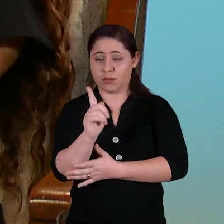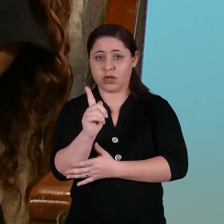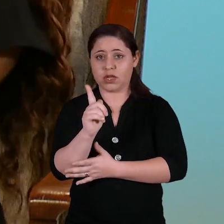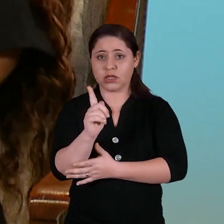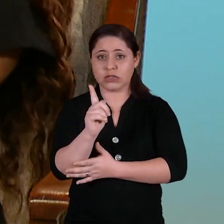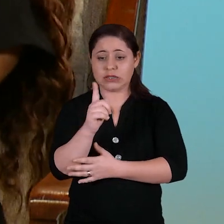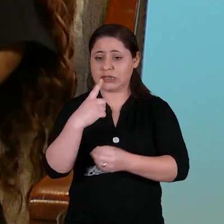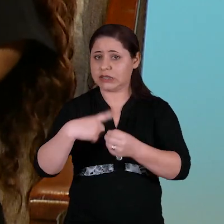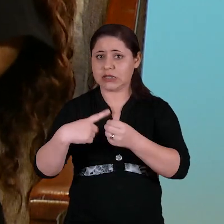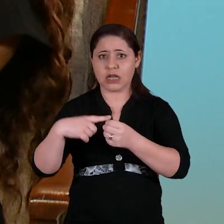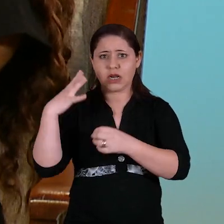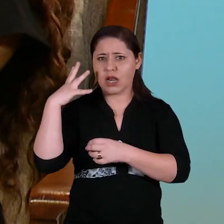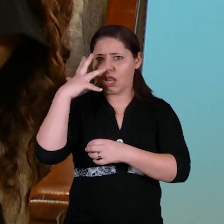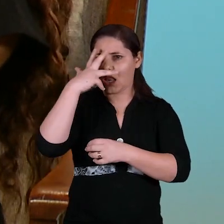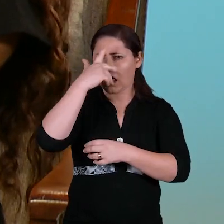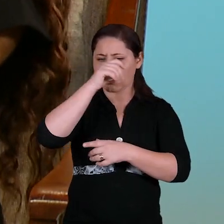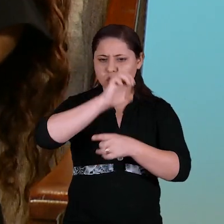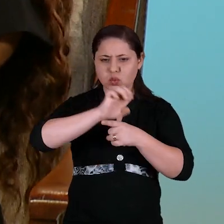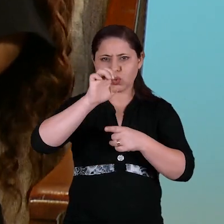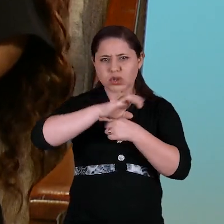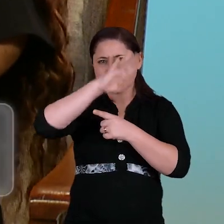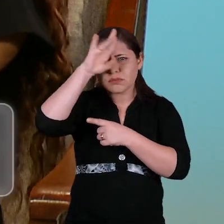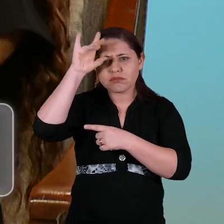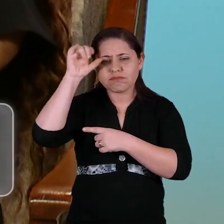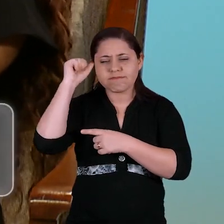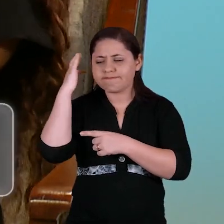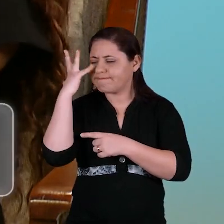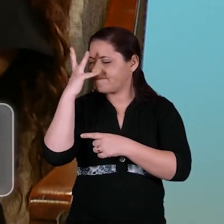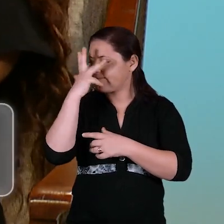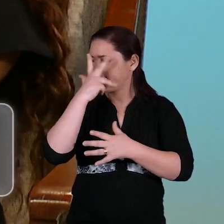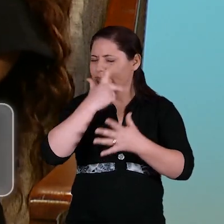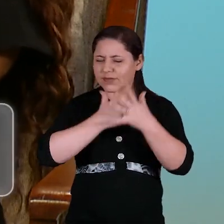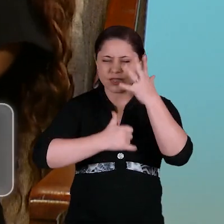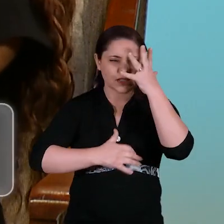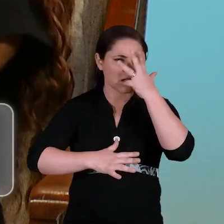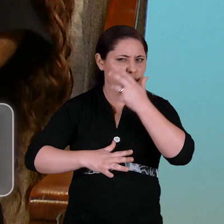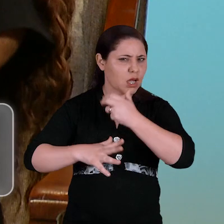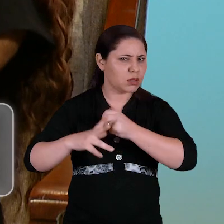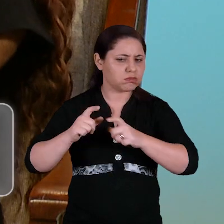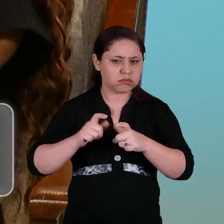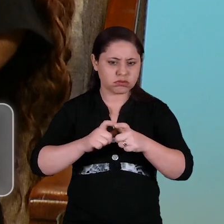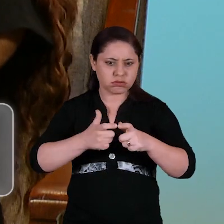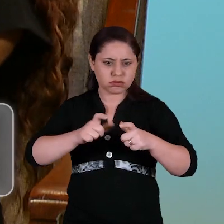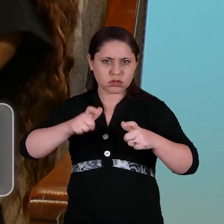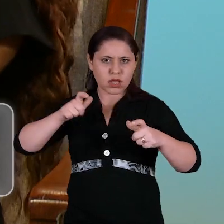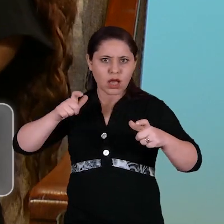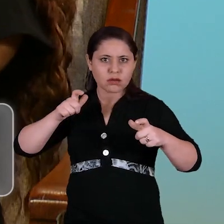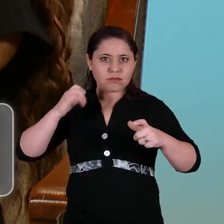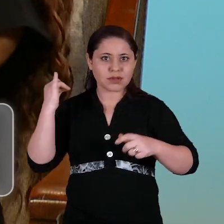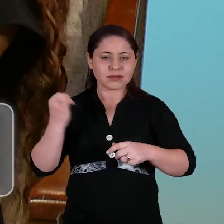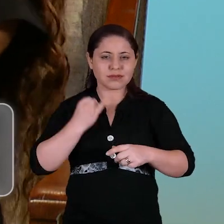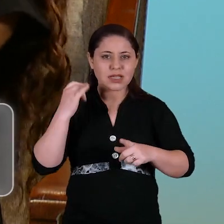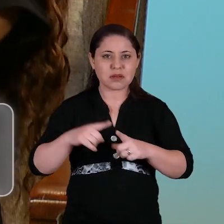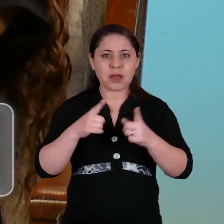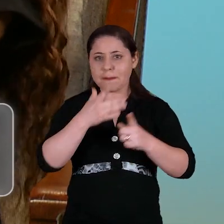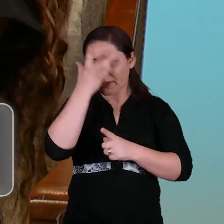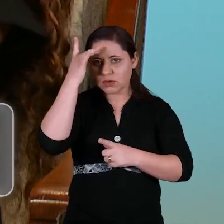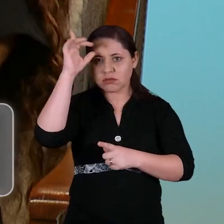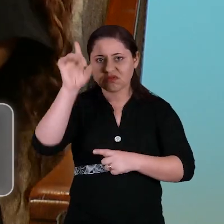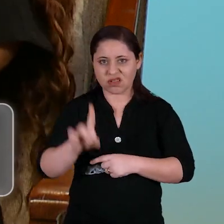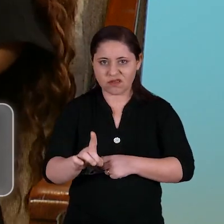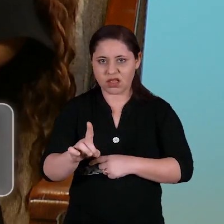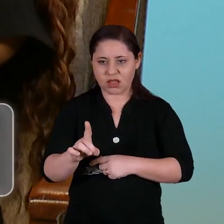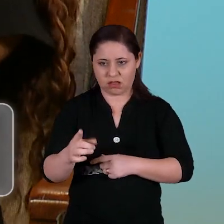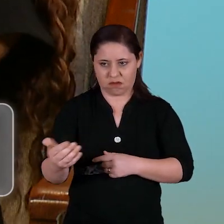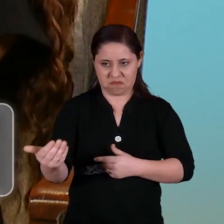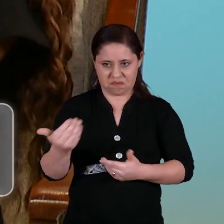cidade linda, Mato Grosso do Sul é um estado lindo, com muito, muito, muito potencial, mas a gente ainda vê que pessoas com deficiência não são